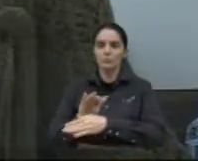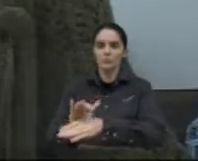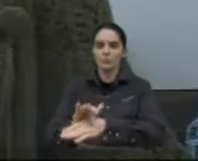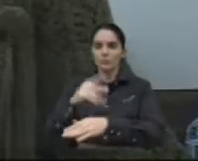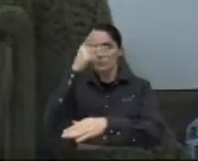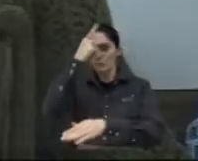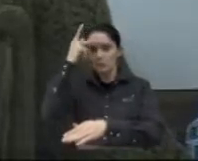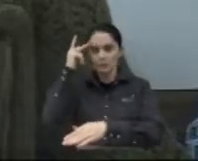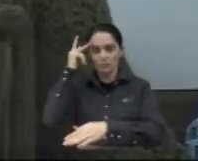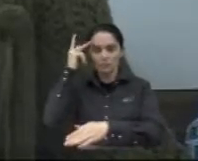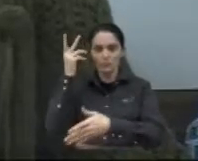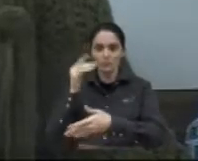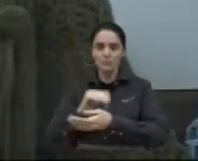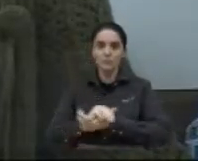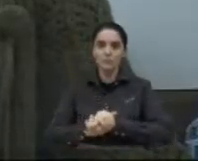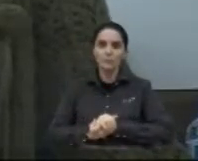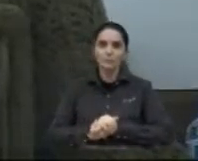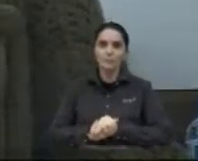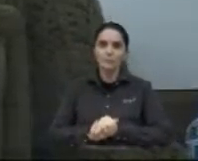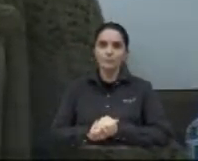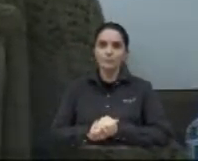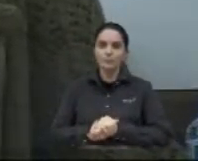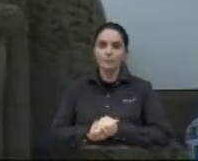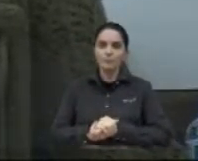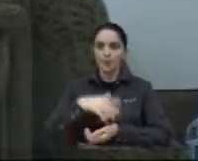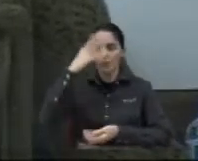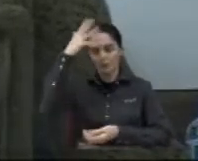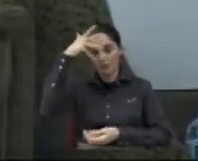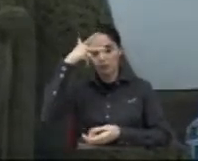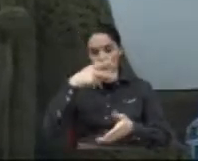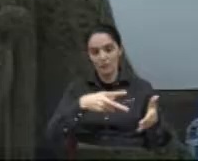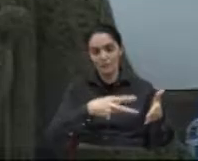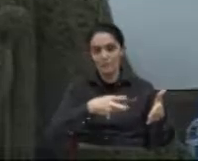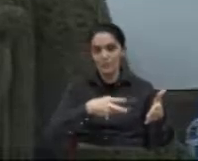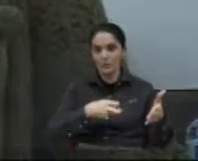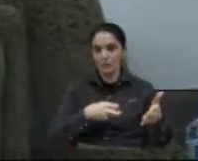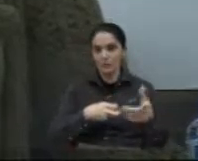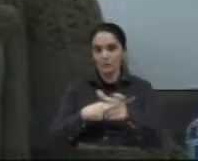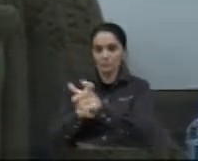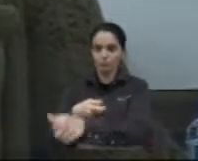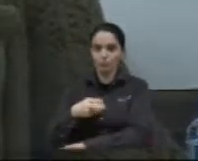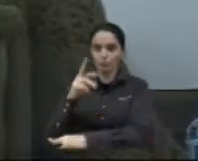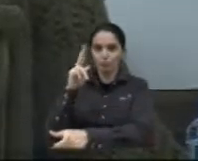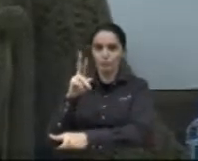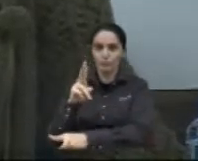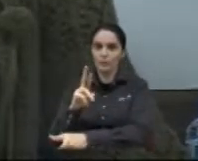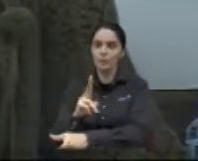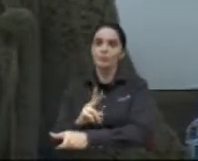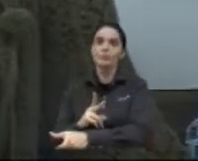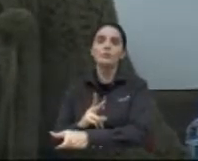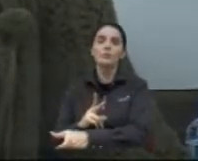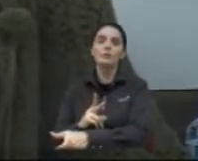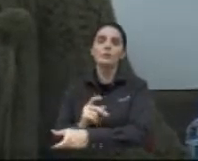a grande diferença que está contida no